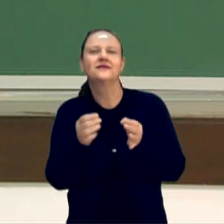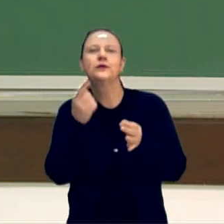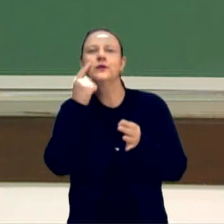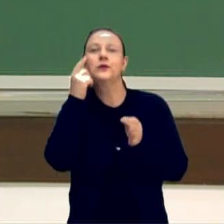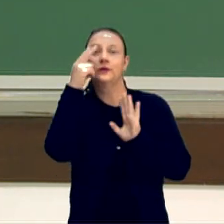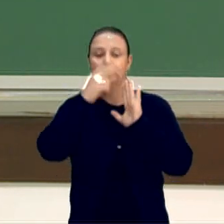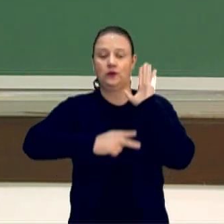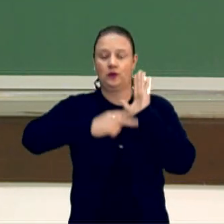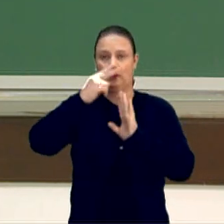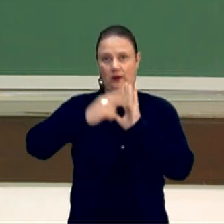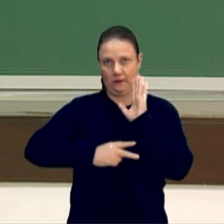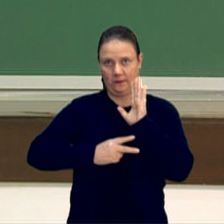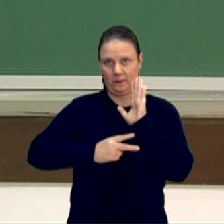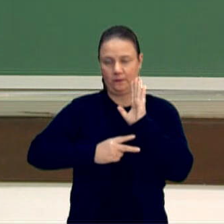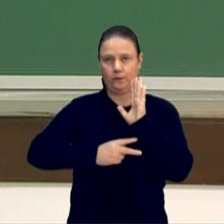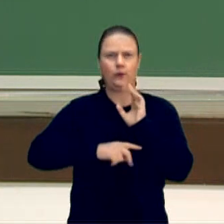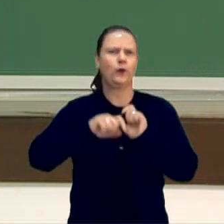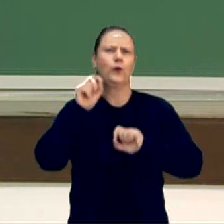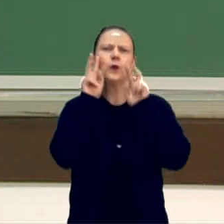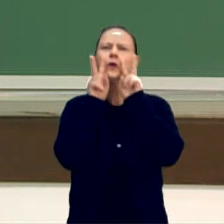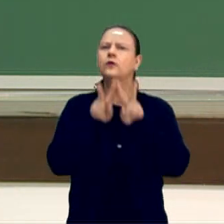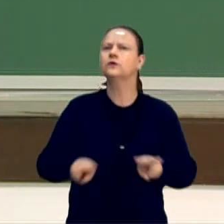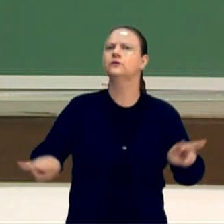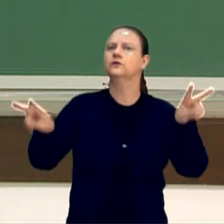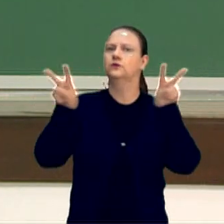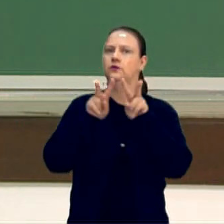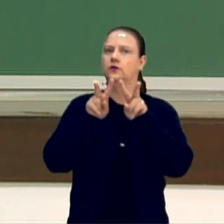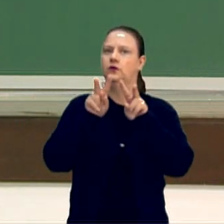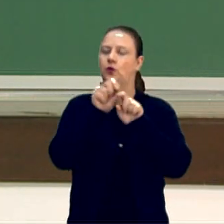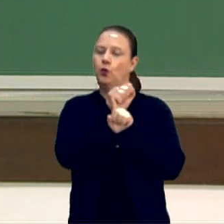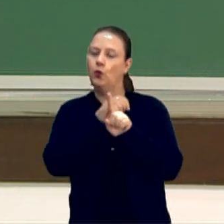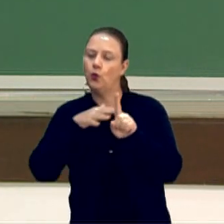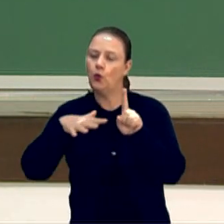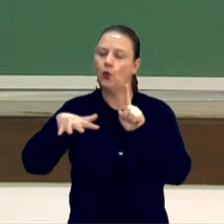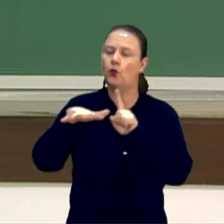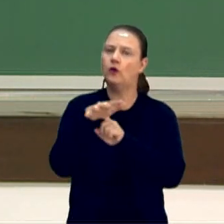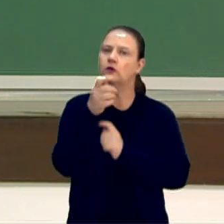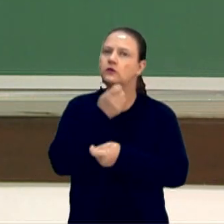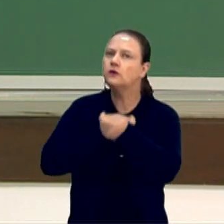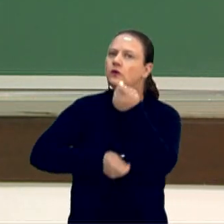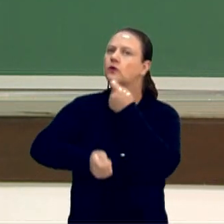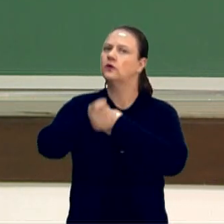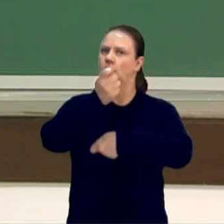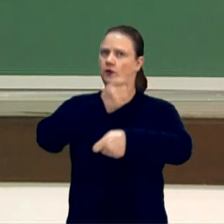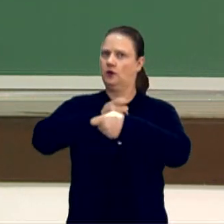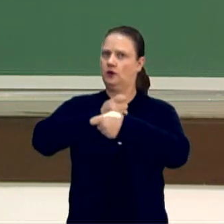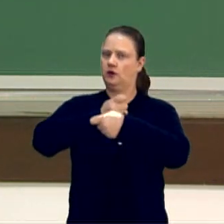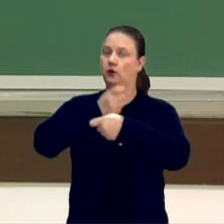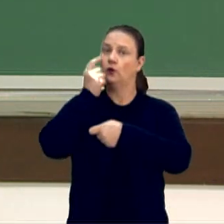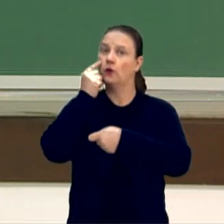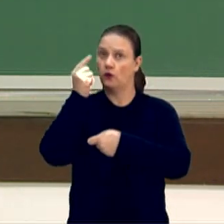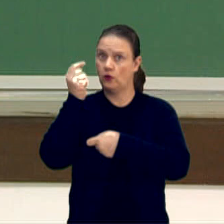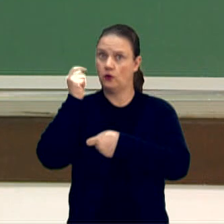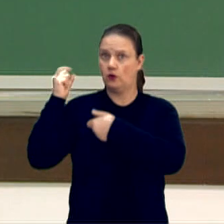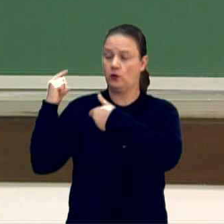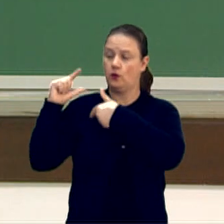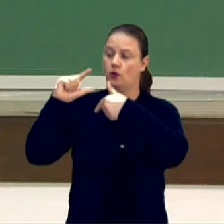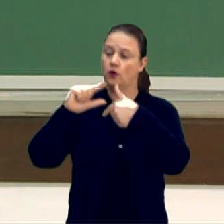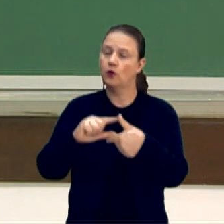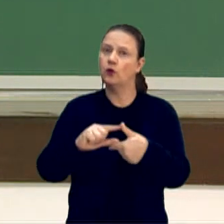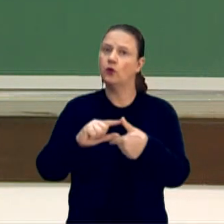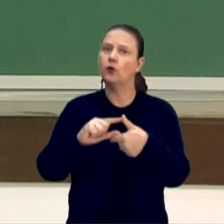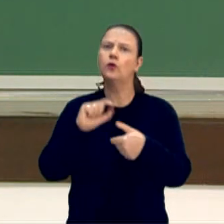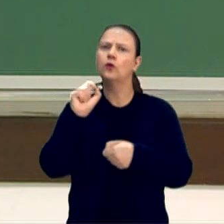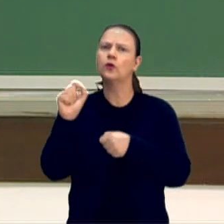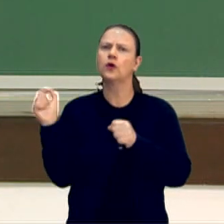uma lidinha no enunciado. Do ponto de vista socioeconômico, opa, guarde, a herança colonial americana